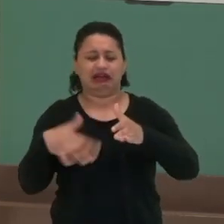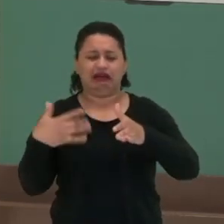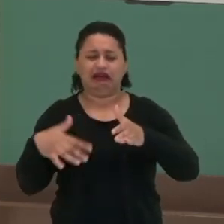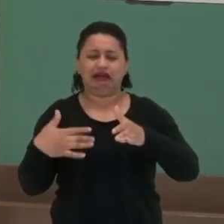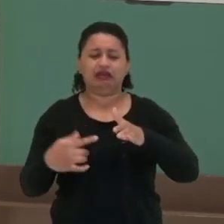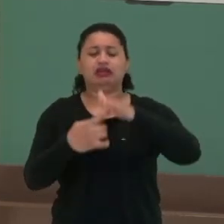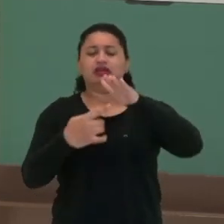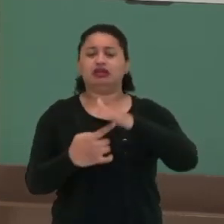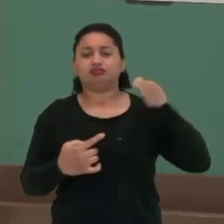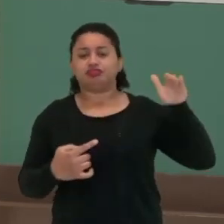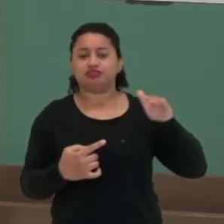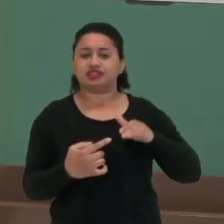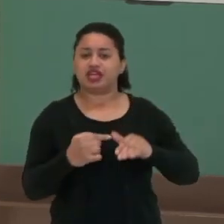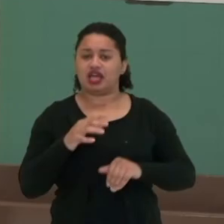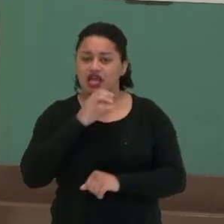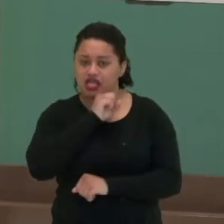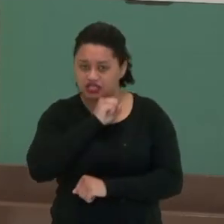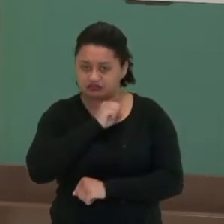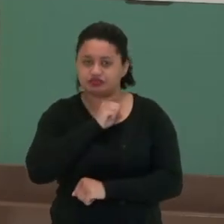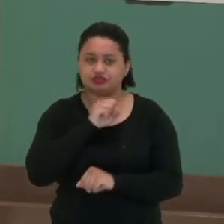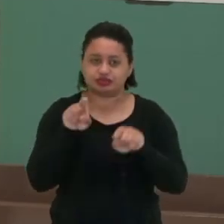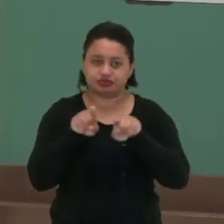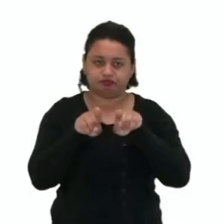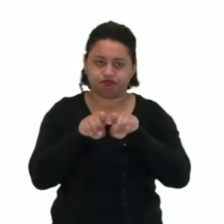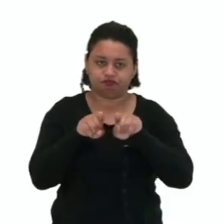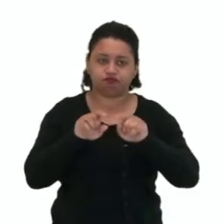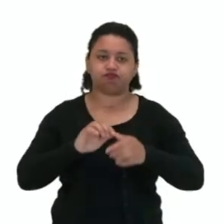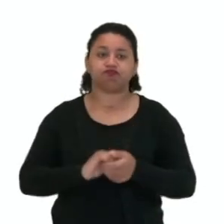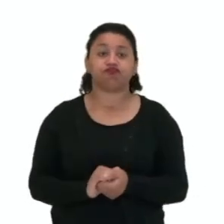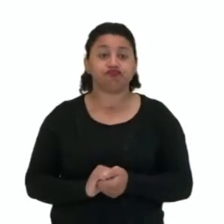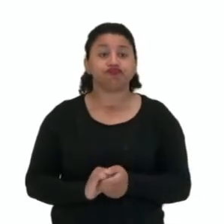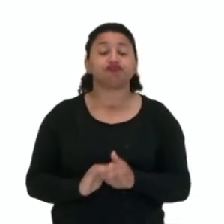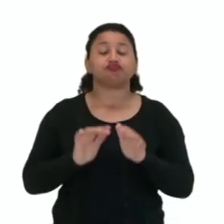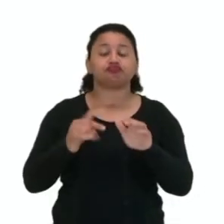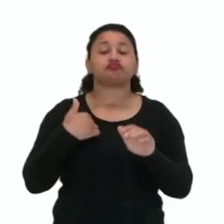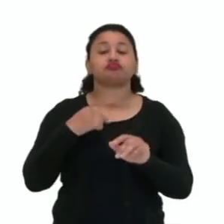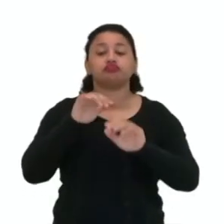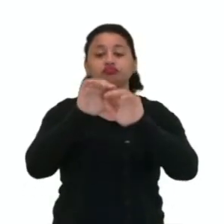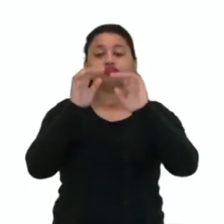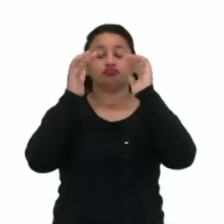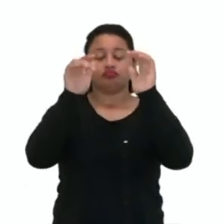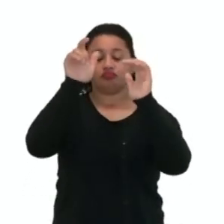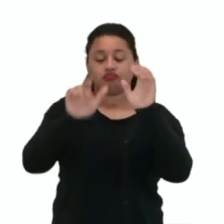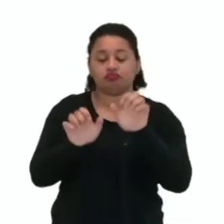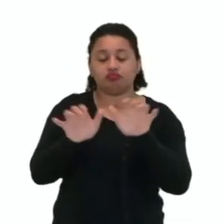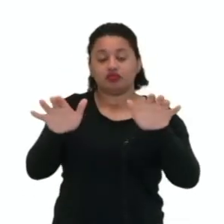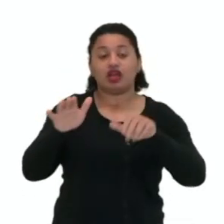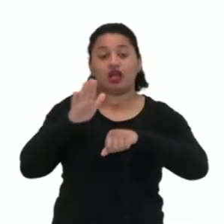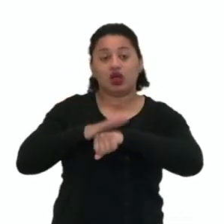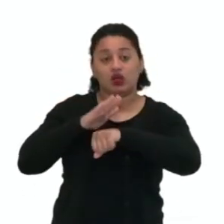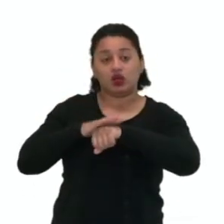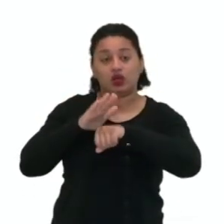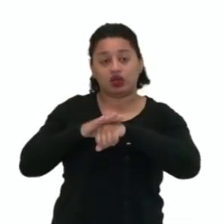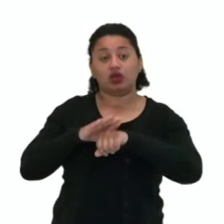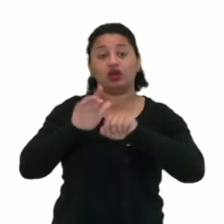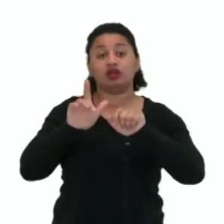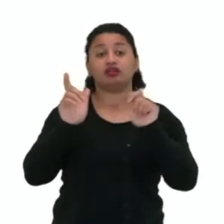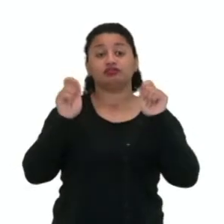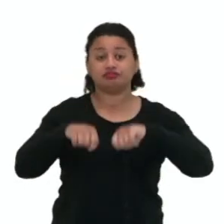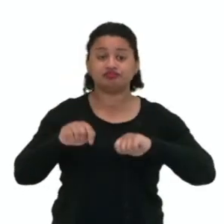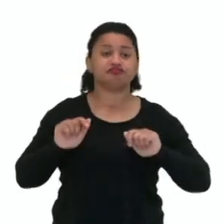perfurar a nossa pele, por exemplo. O sistema nervoso autônomo é a parte do sistema capaz de